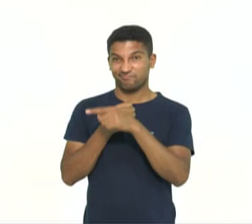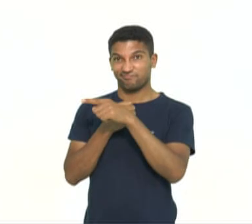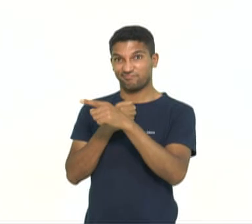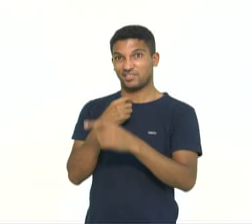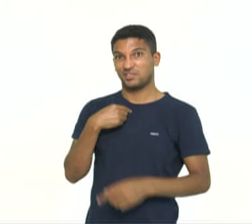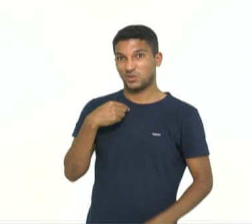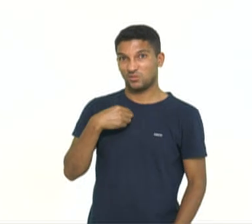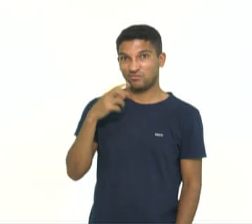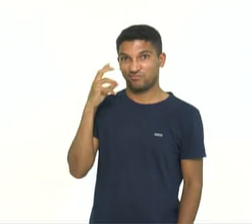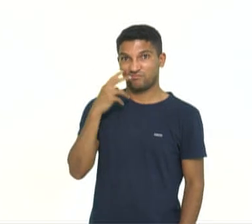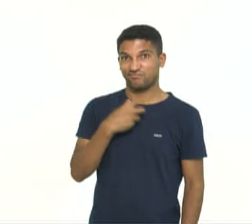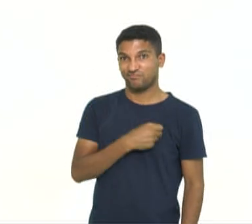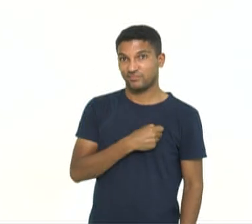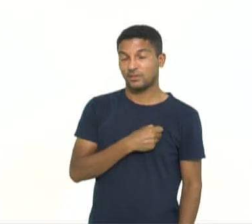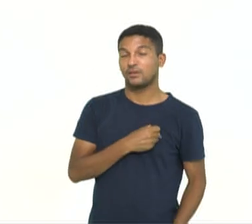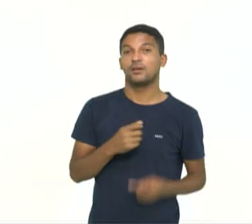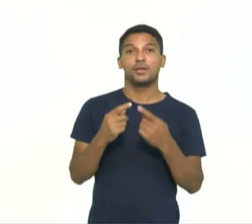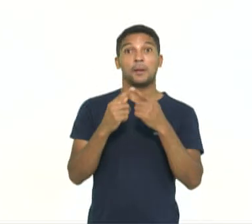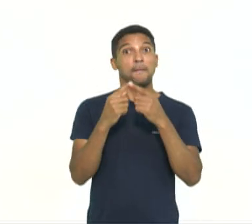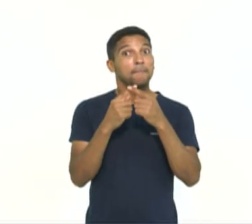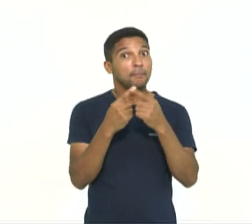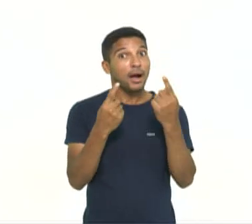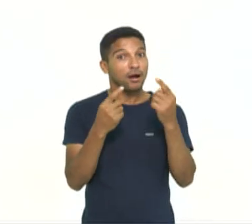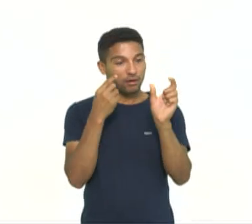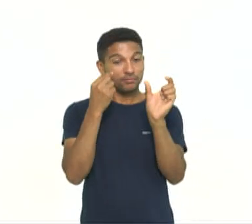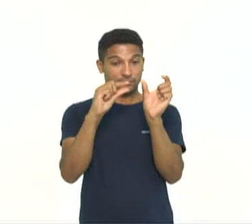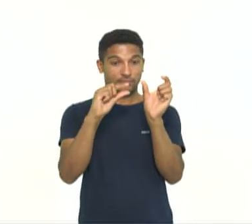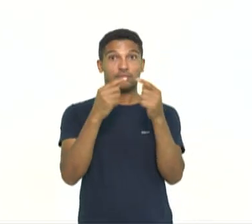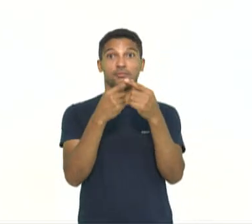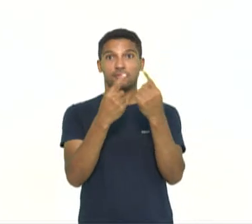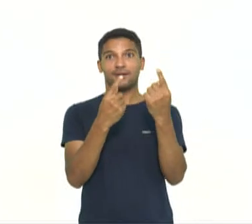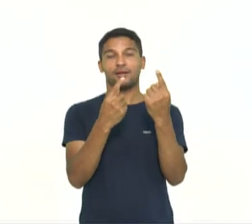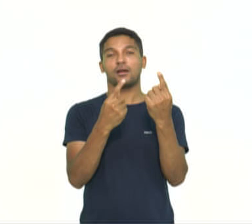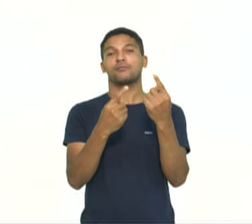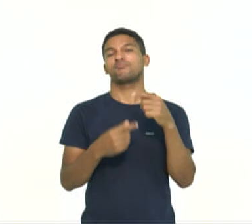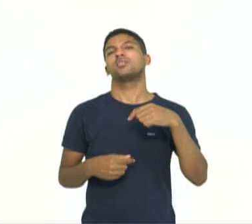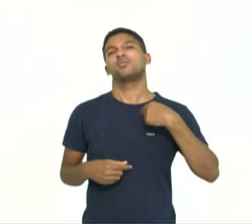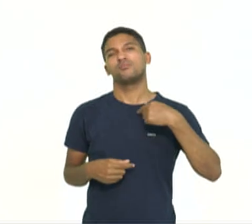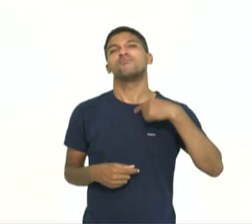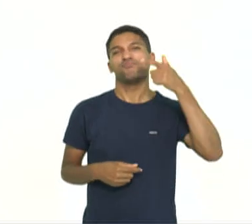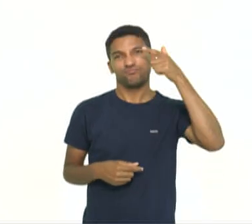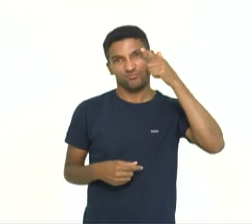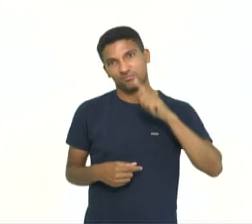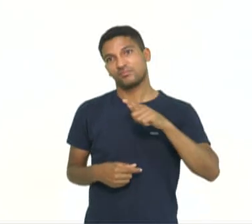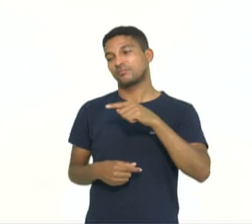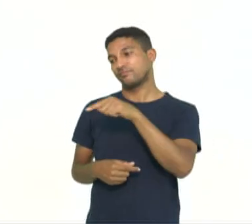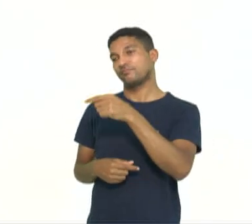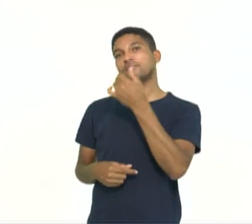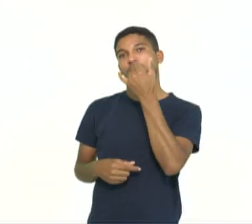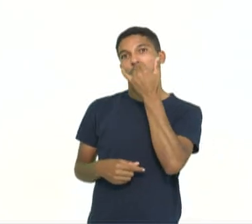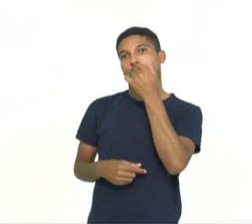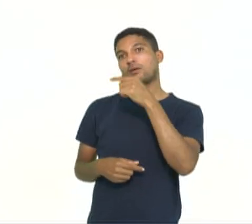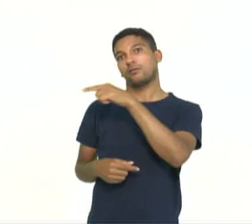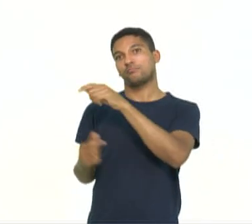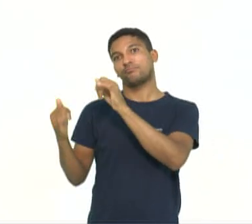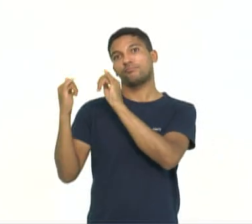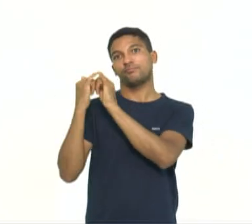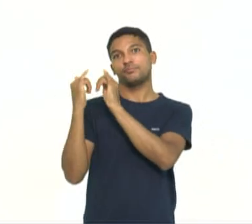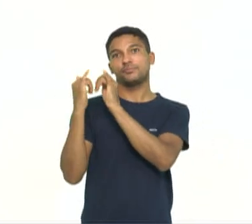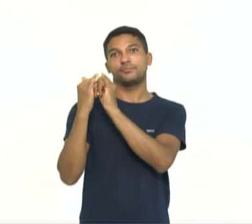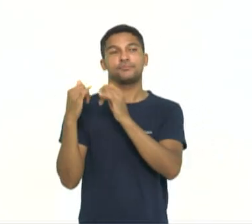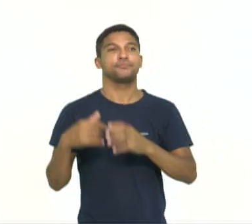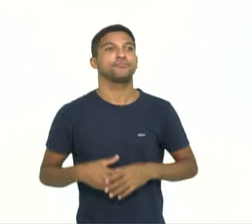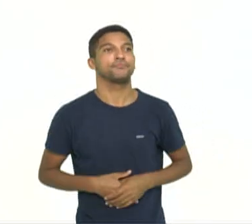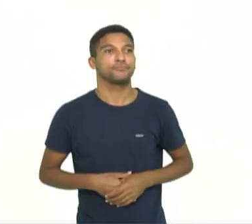que tenha assistido às videoaulas, preciso estudar mais. Não respondi ao formulário de questões, mas assisti a aula